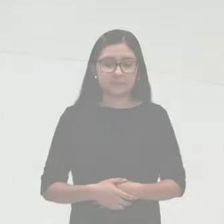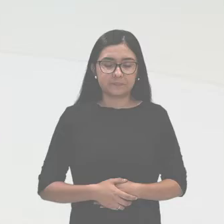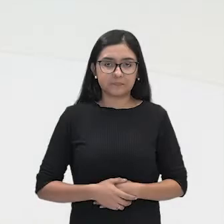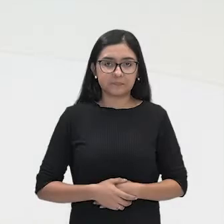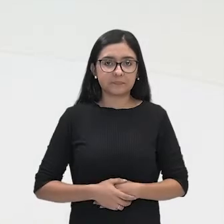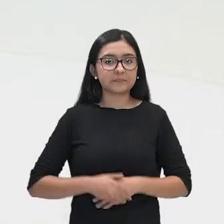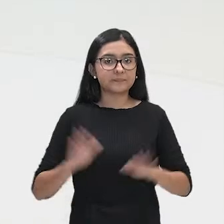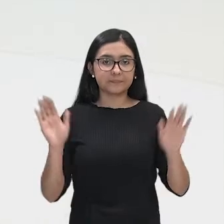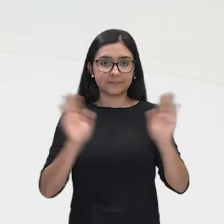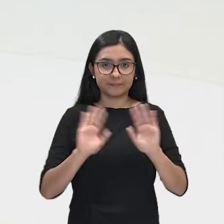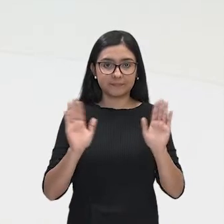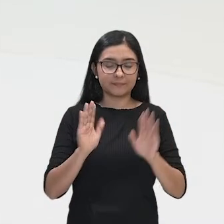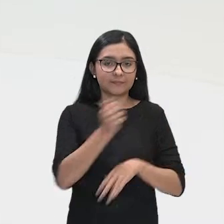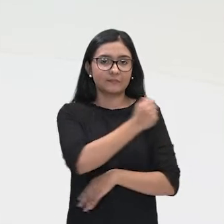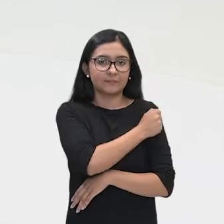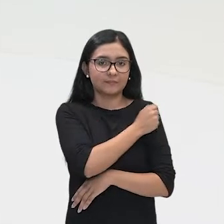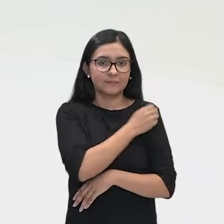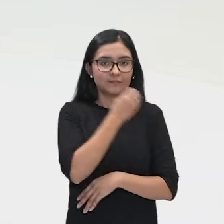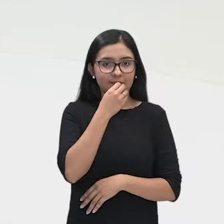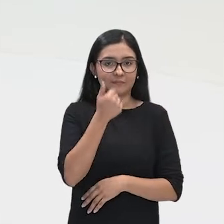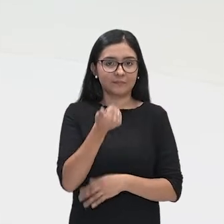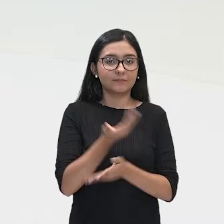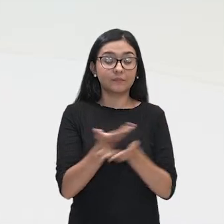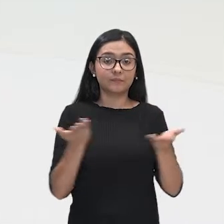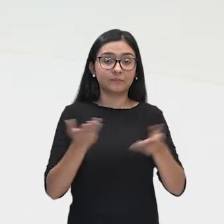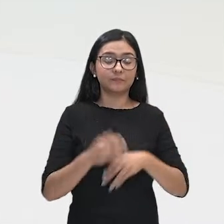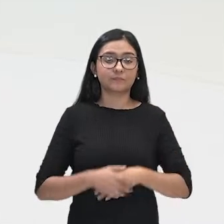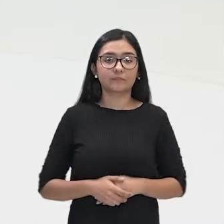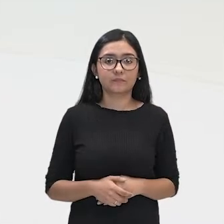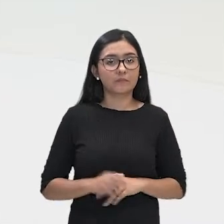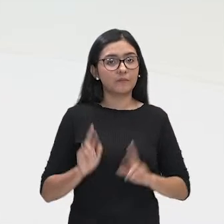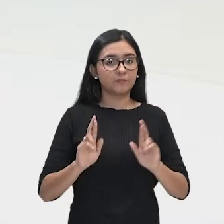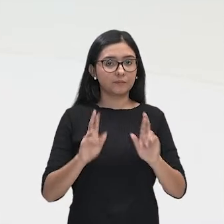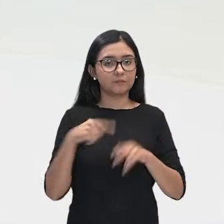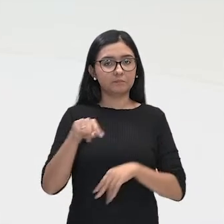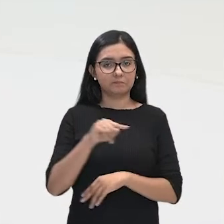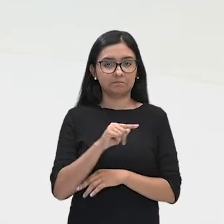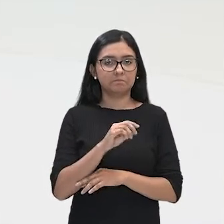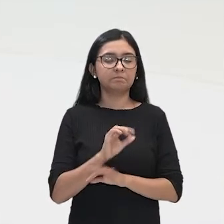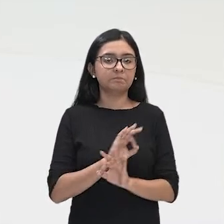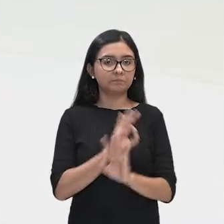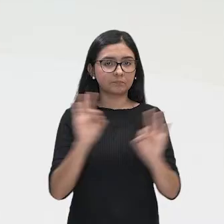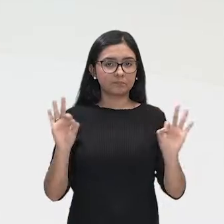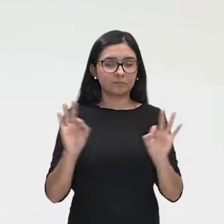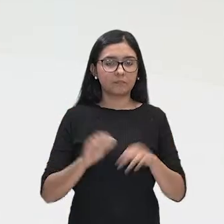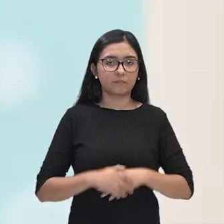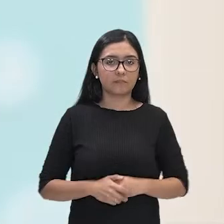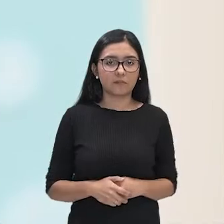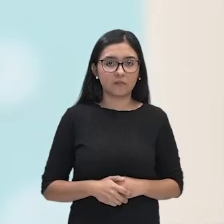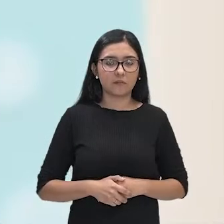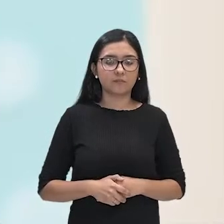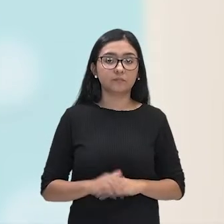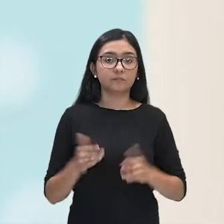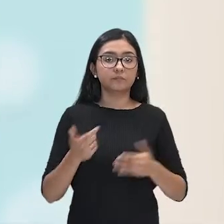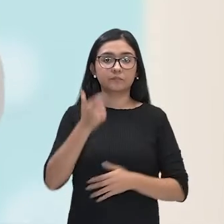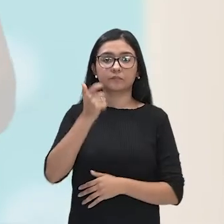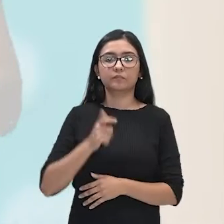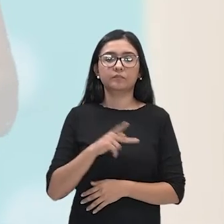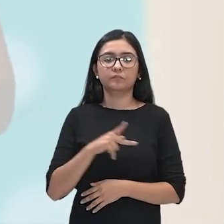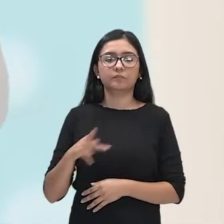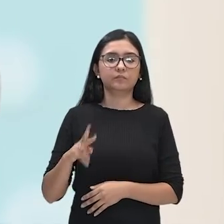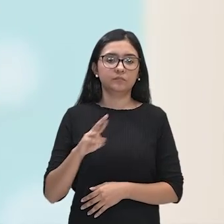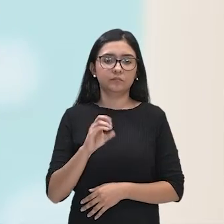Olá, queridos alunos, tudo bem com vocês? Espero que estejam todos muito bem. Eu sou a